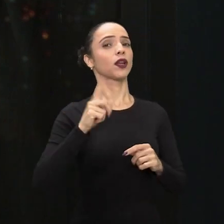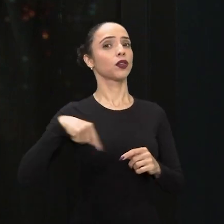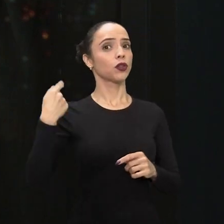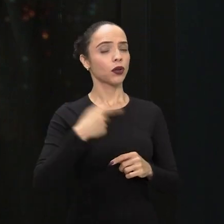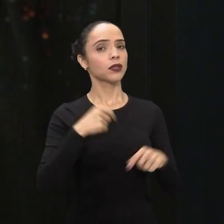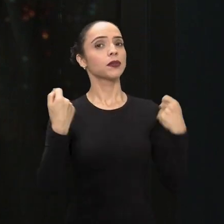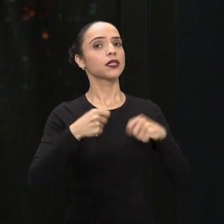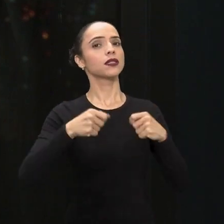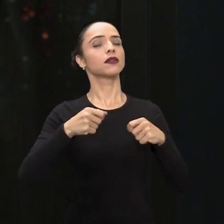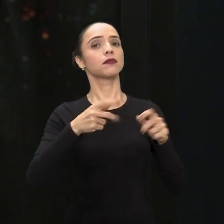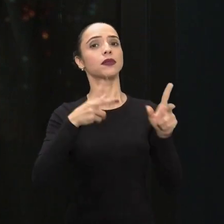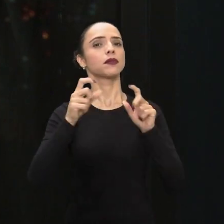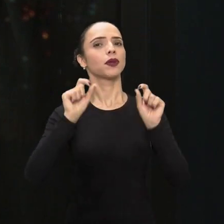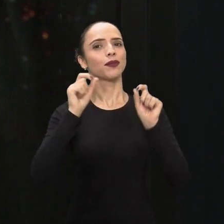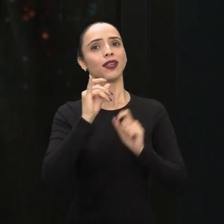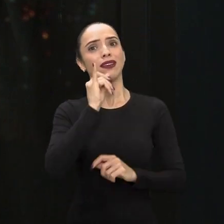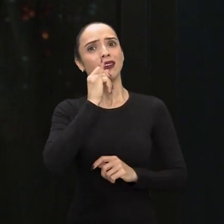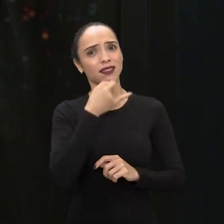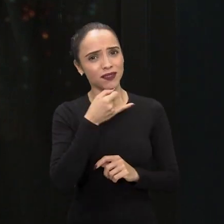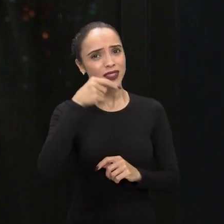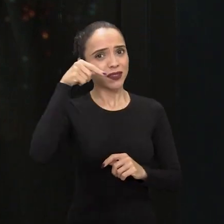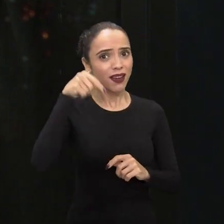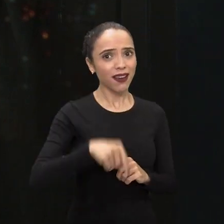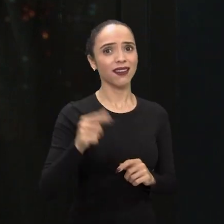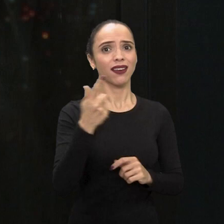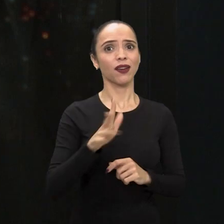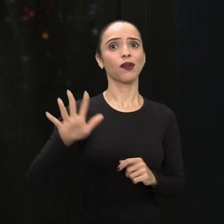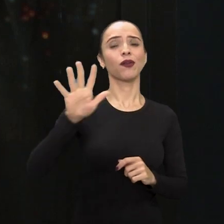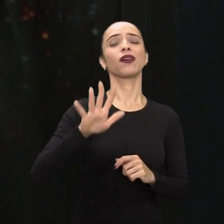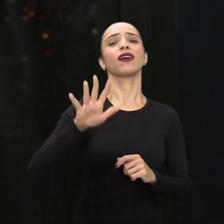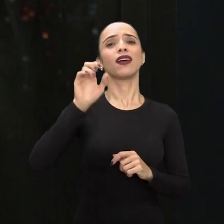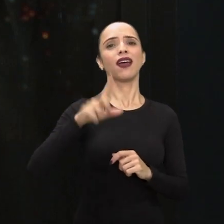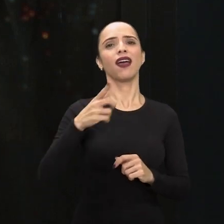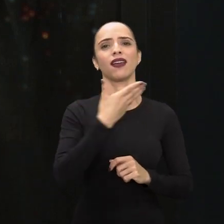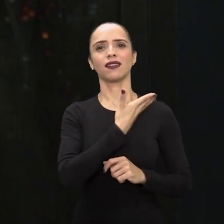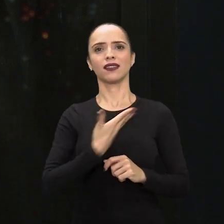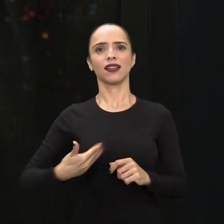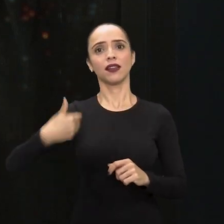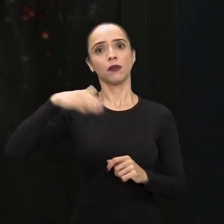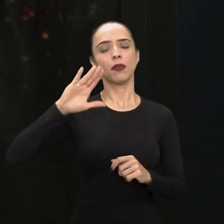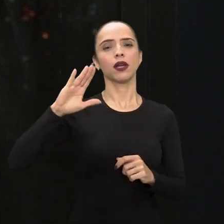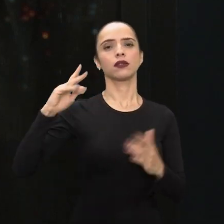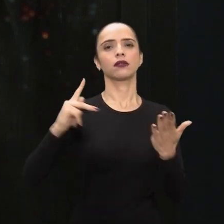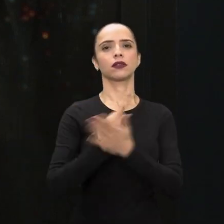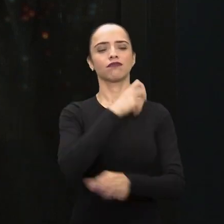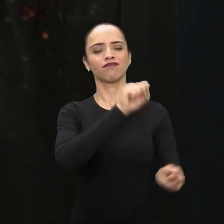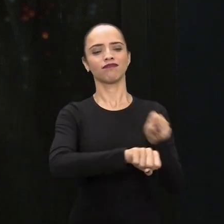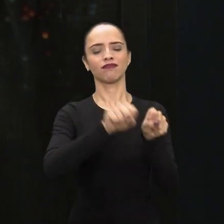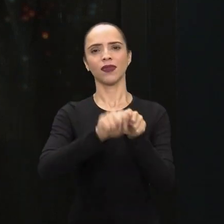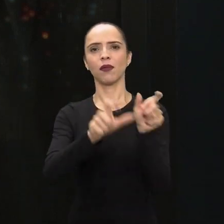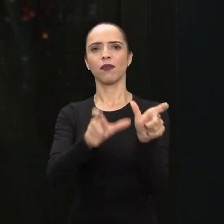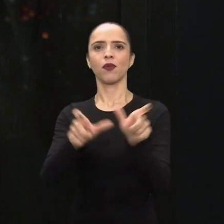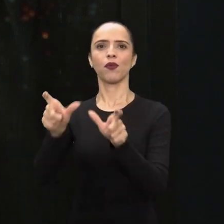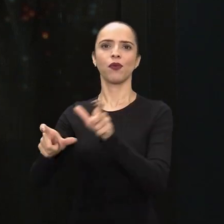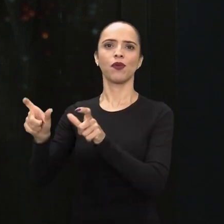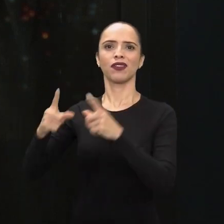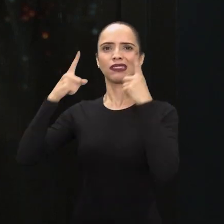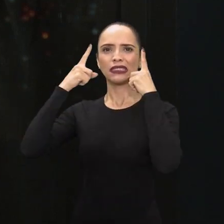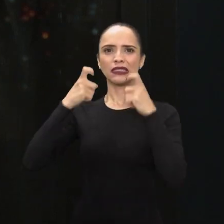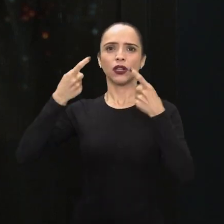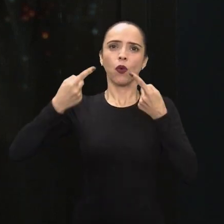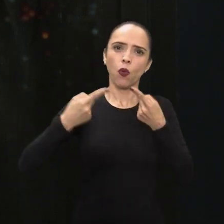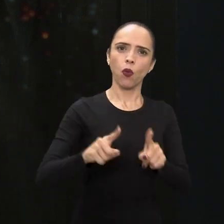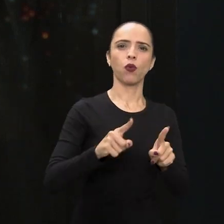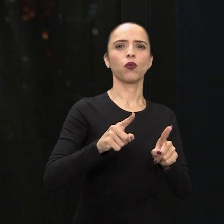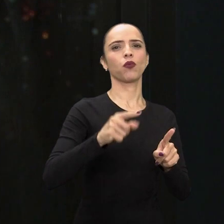motivo de orgulho para nós é professora dava um dos estados que mais ocorrem feminicídios execuções homicídio de mulheres em situação